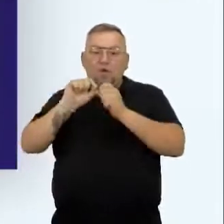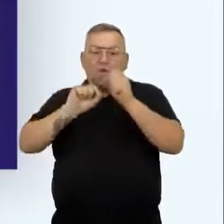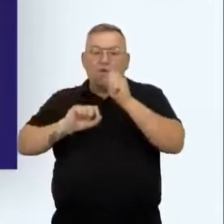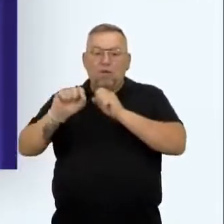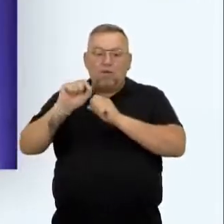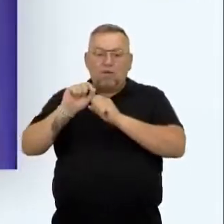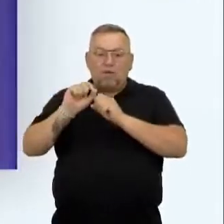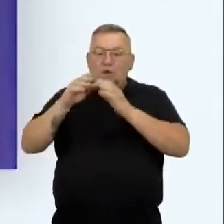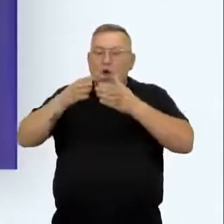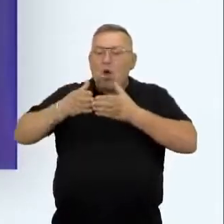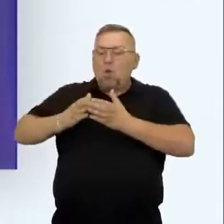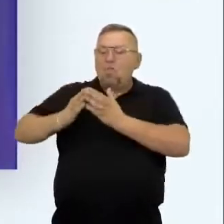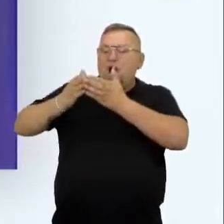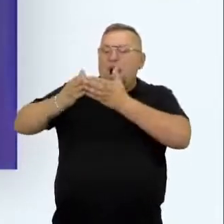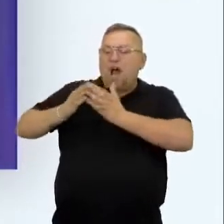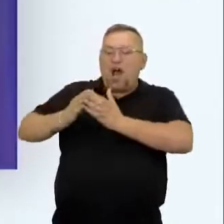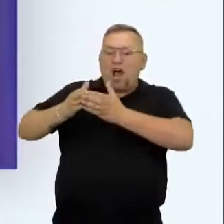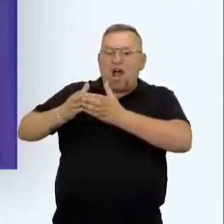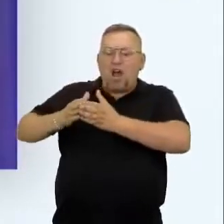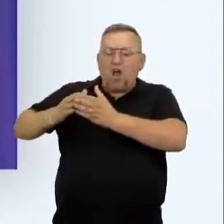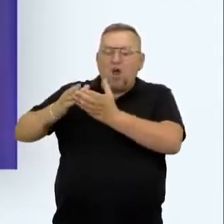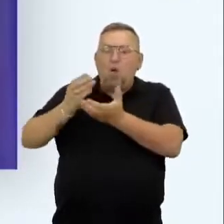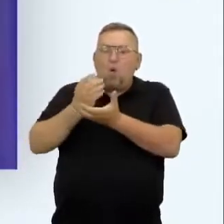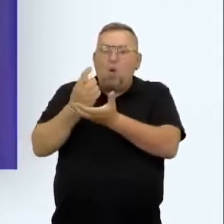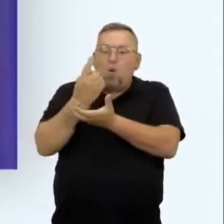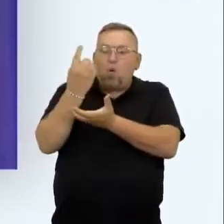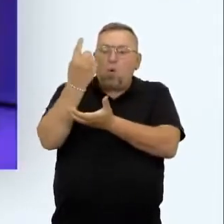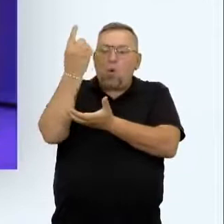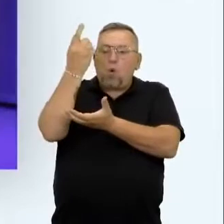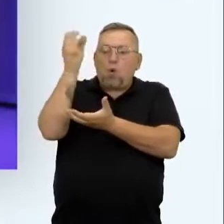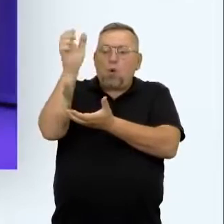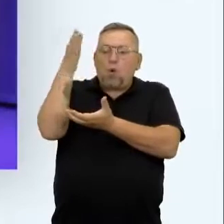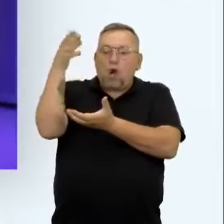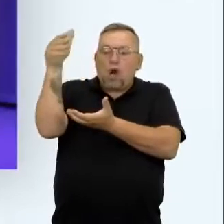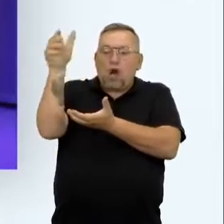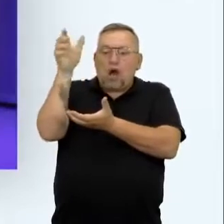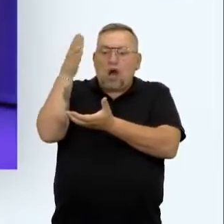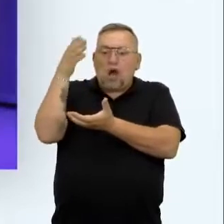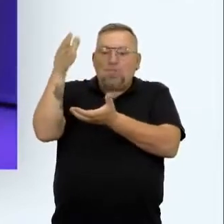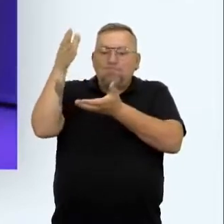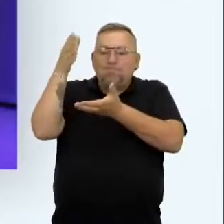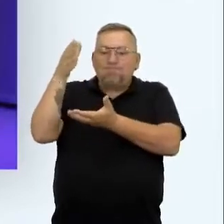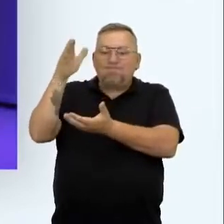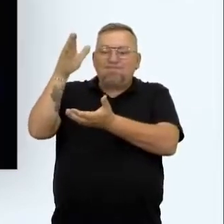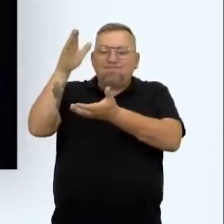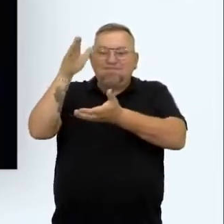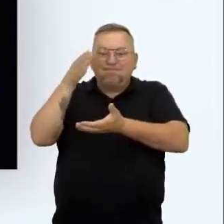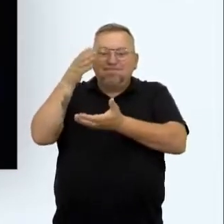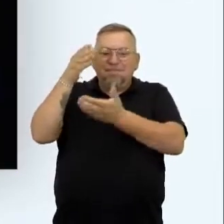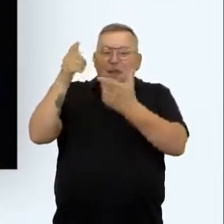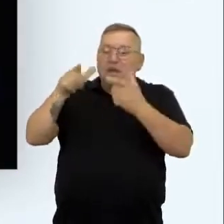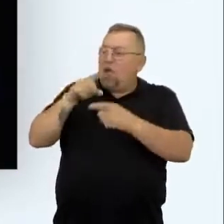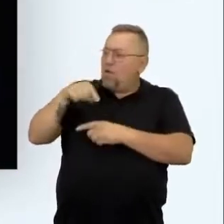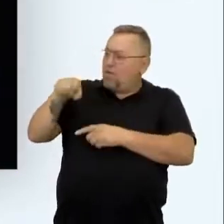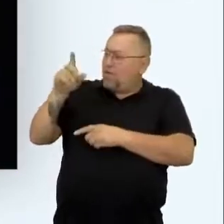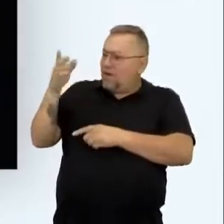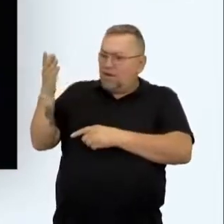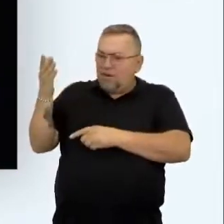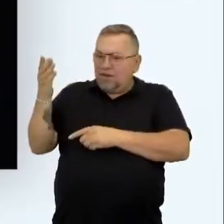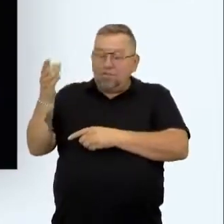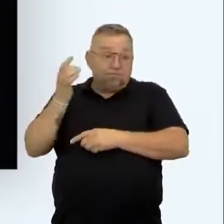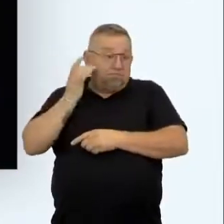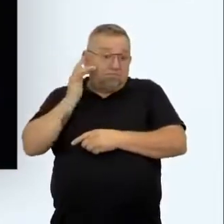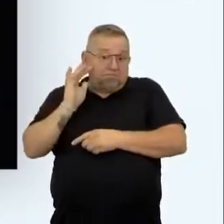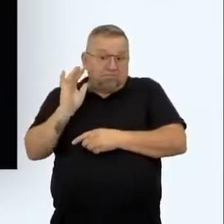barco. Um barco com um mastro gigante e uma vela. Uau, que legal. E para onde você vai com ele? Não